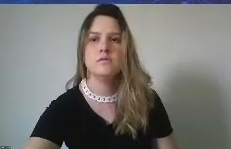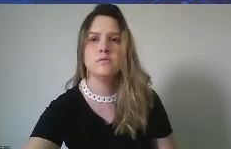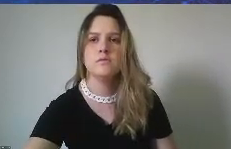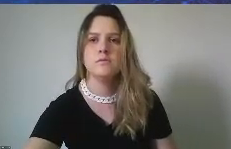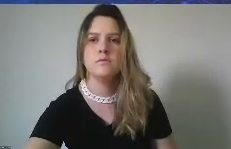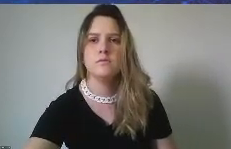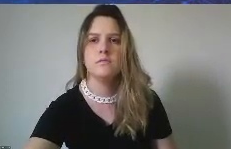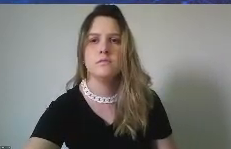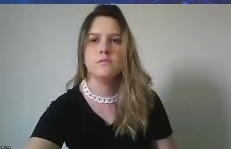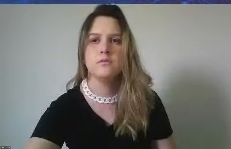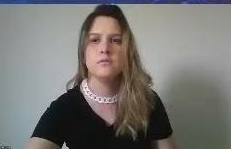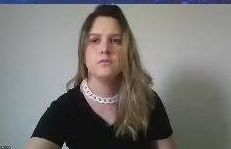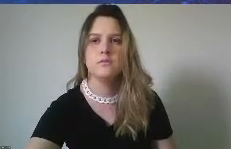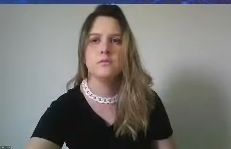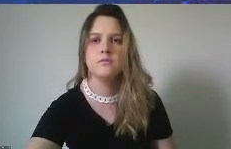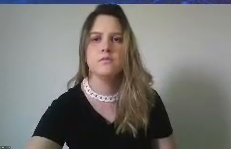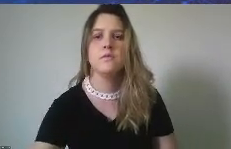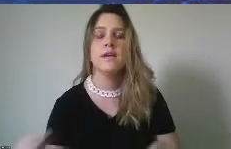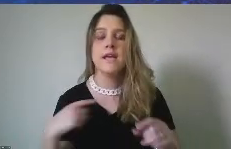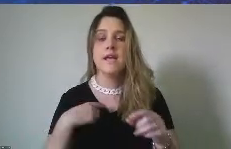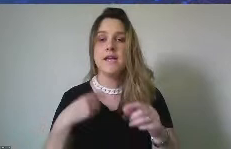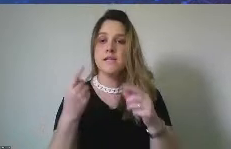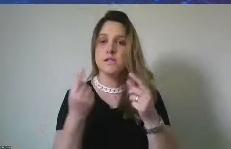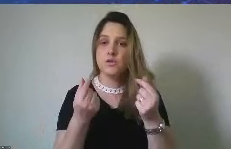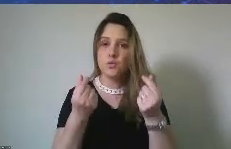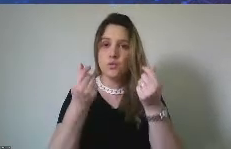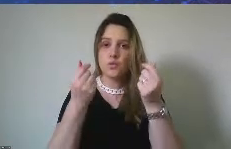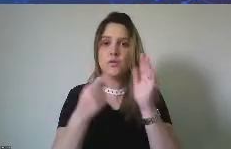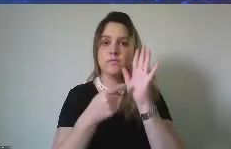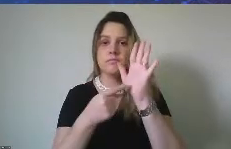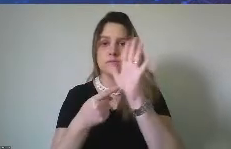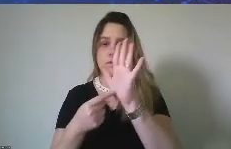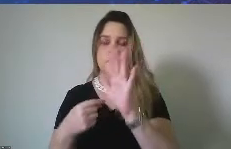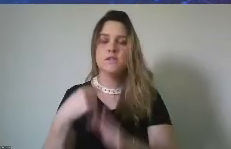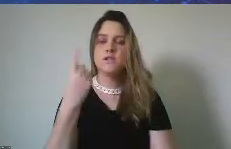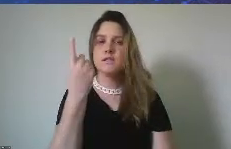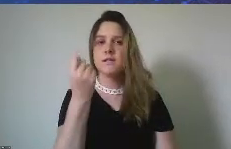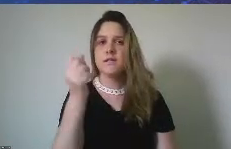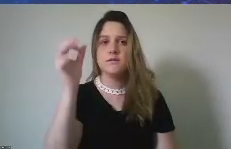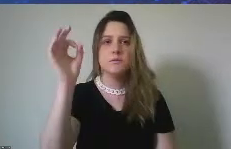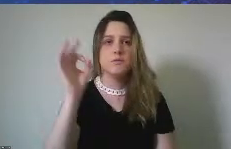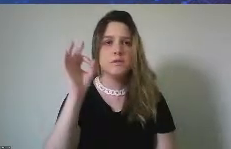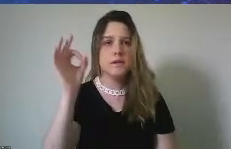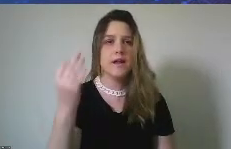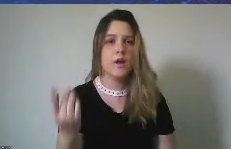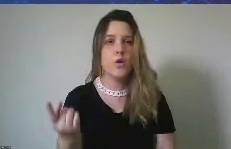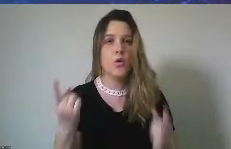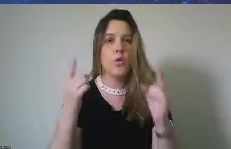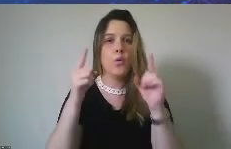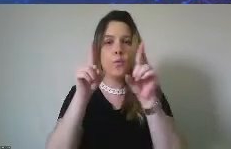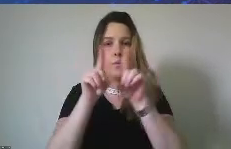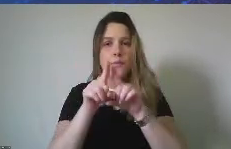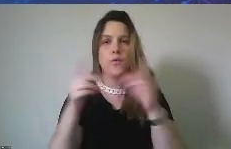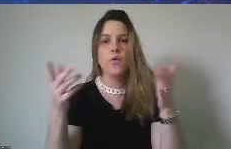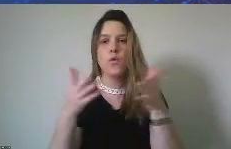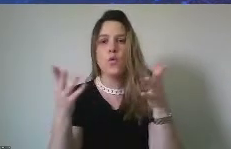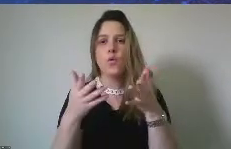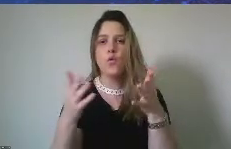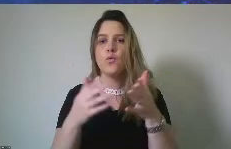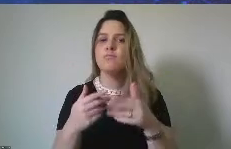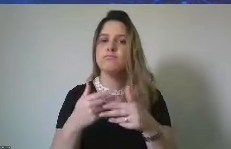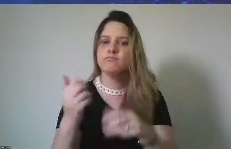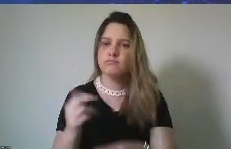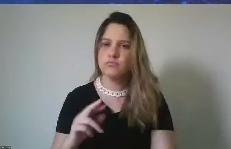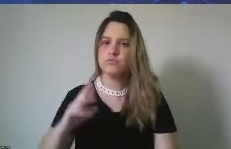essa esse custo que representava 36% da receita da companhia hoje está representando só 32